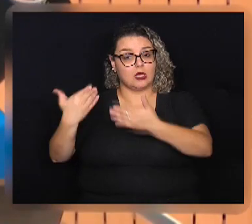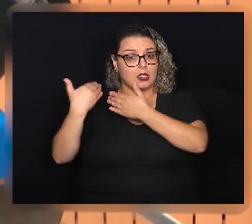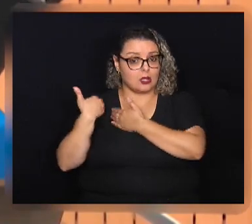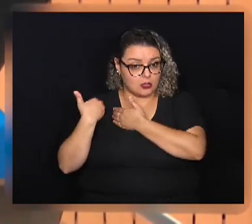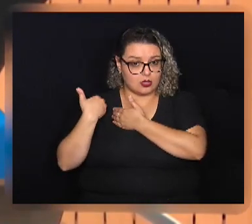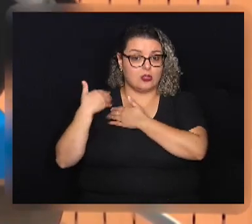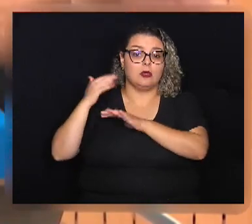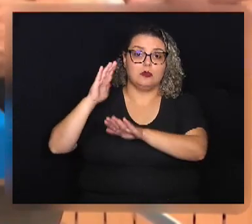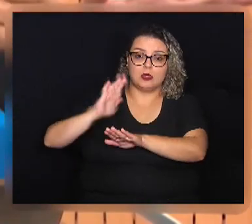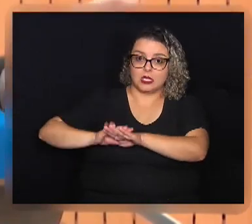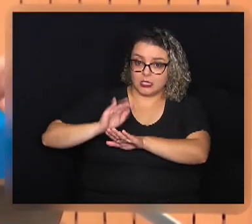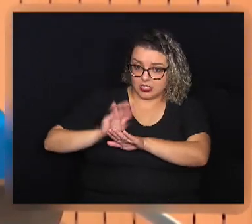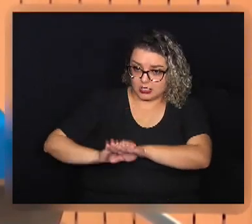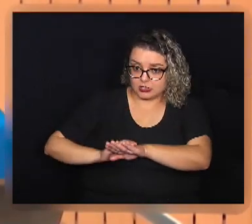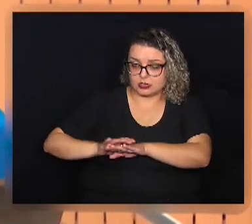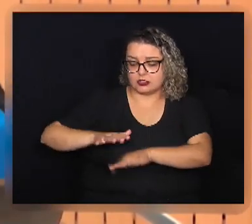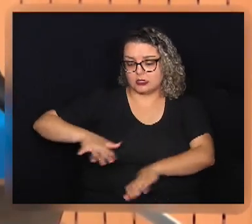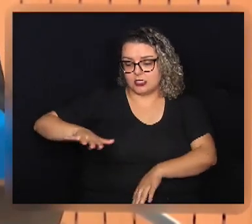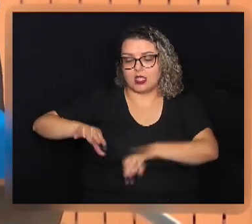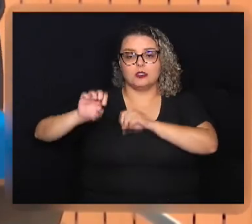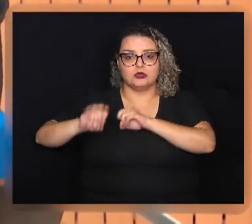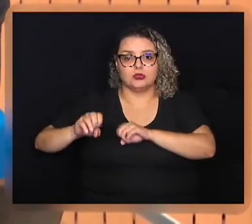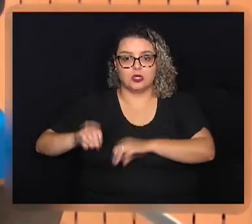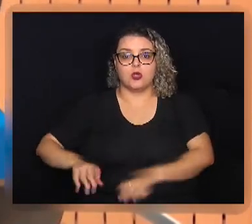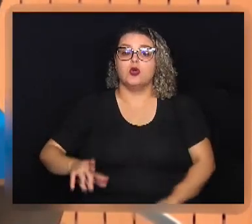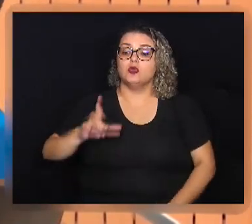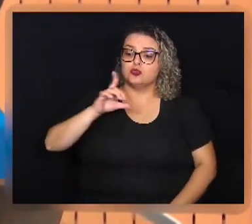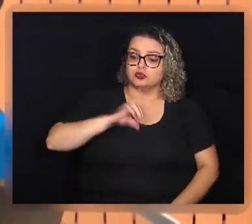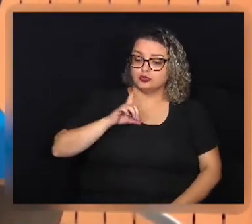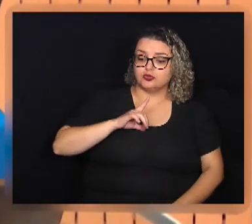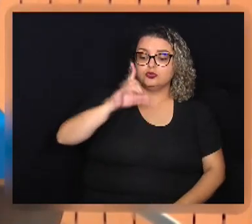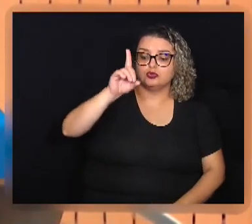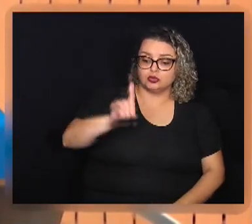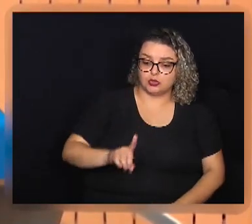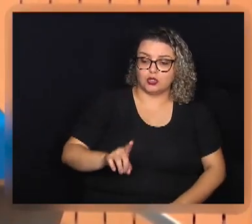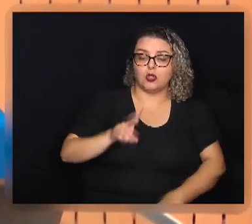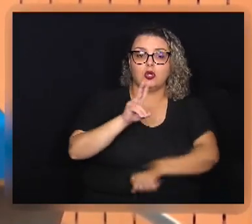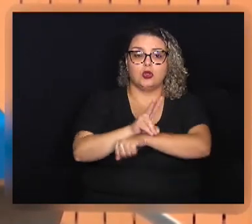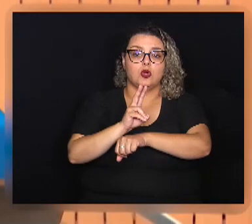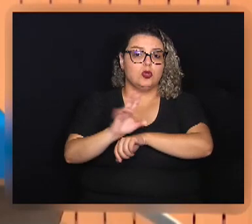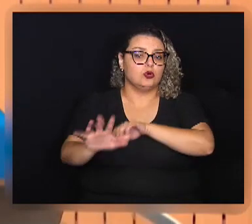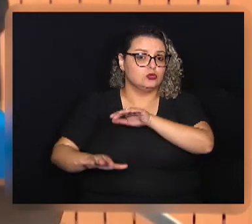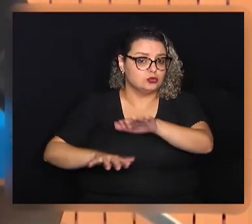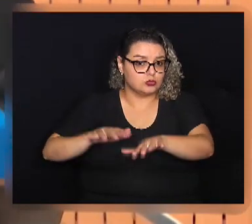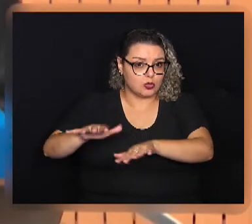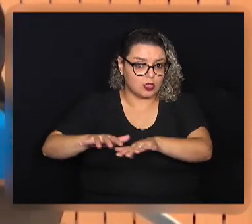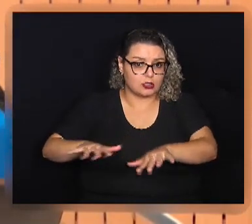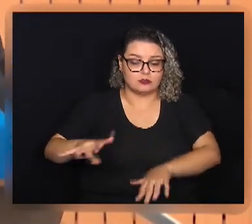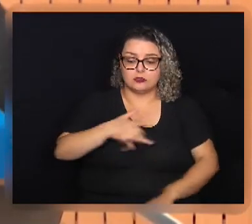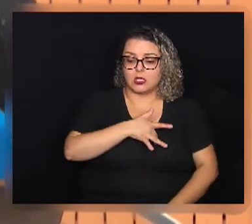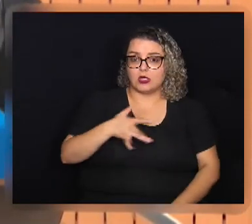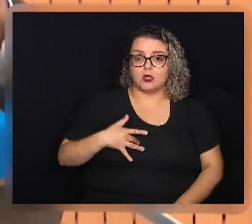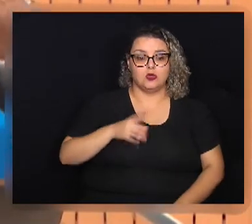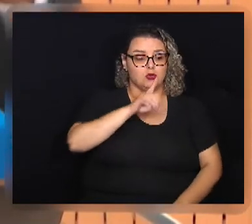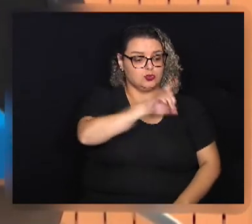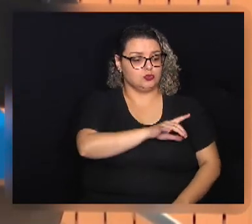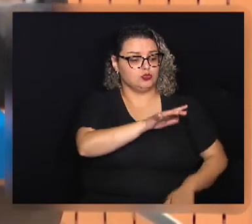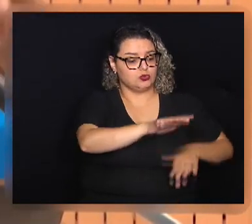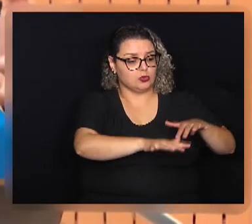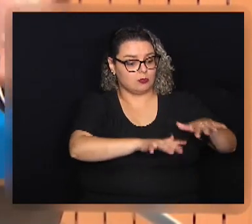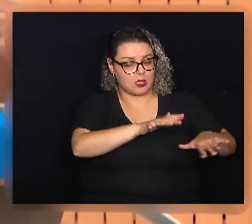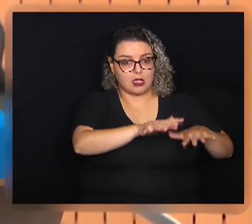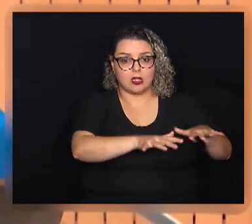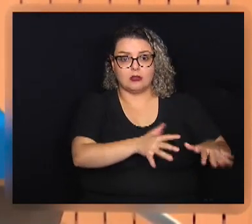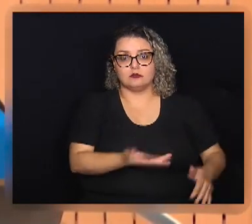pelas ações na área de educação. Um diretor que cuidava das ações na área da saúde. Um diretor